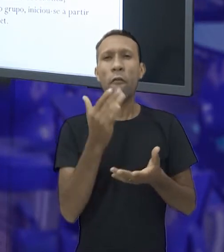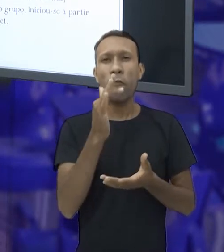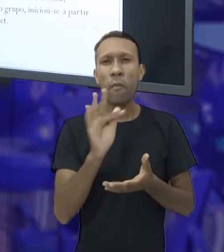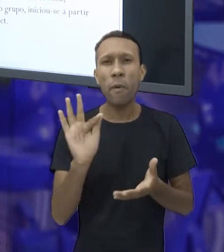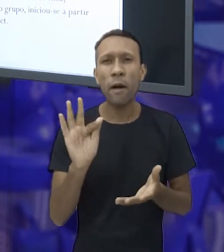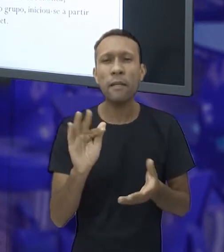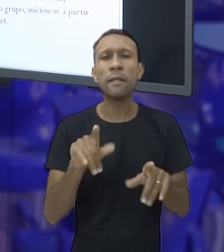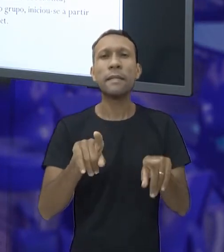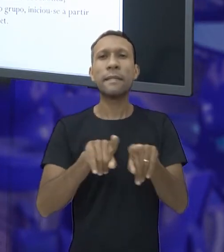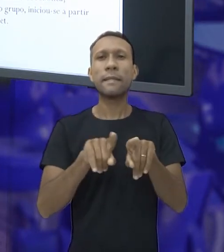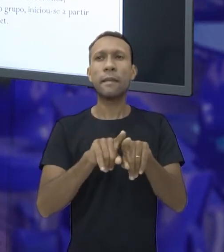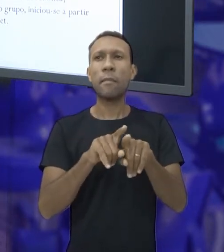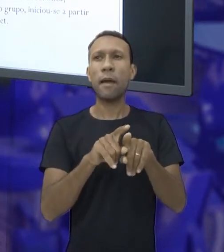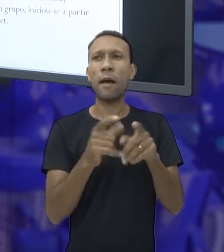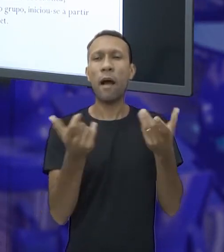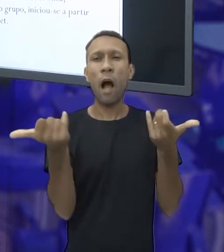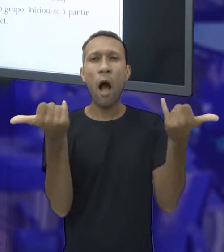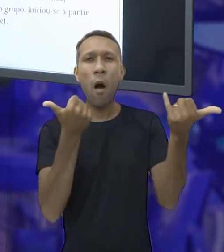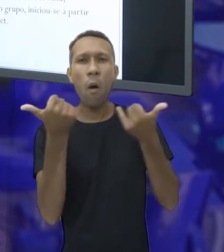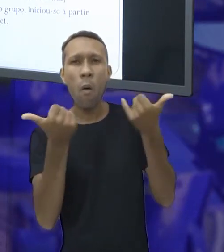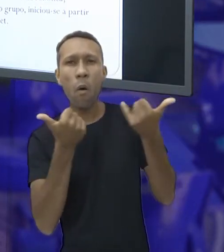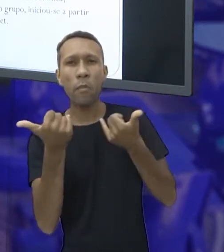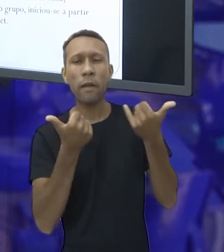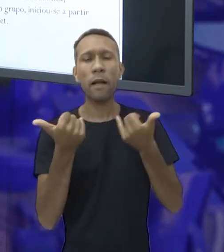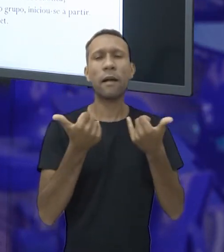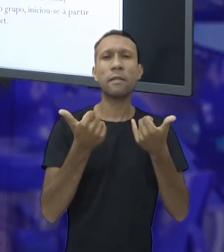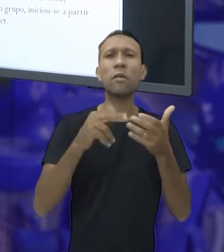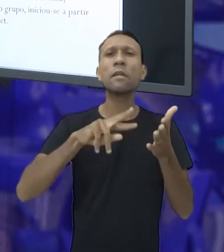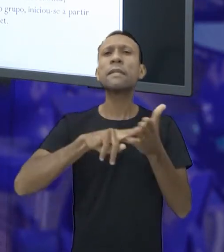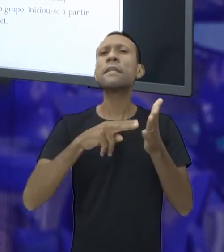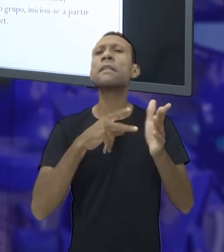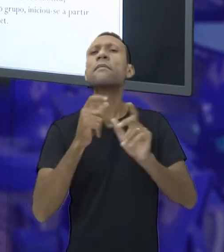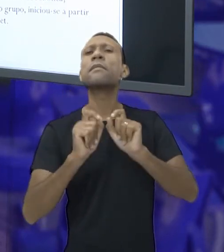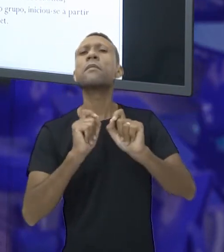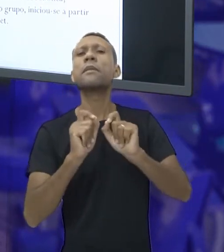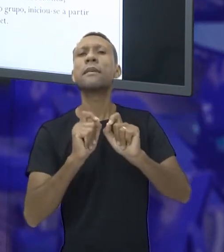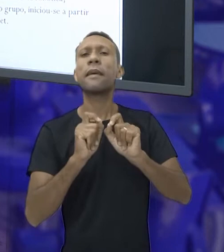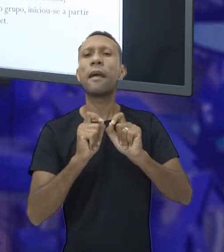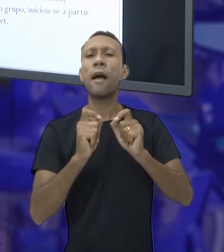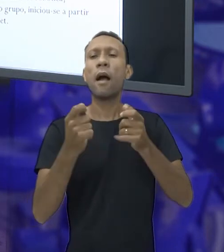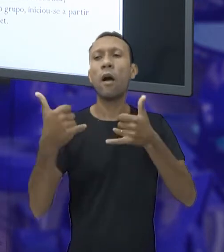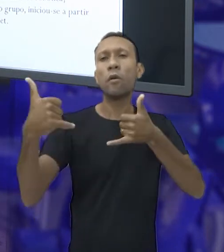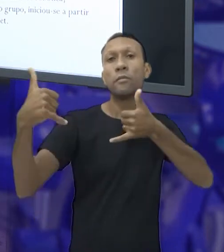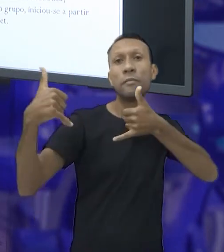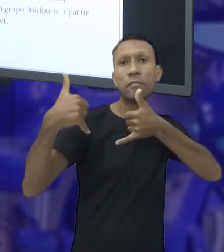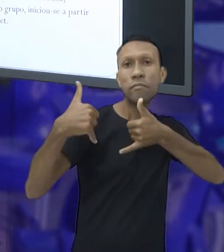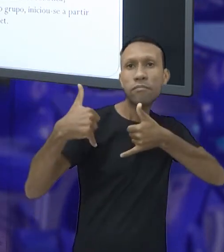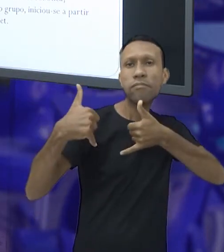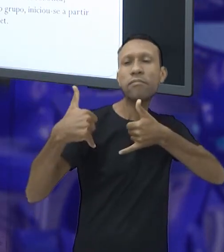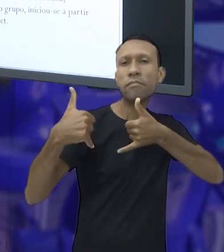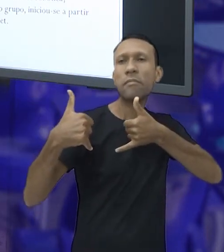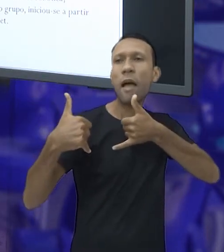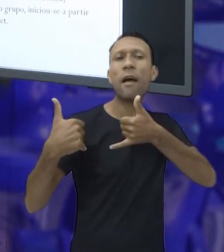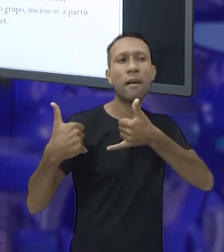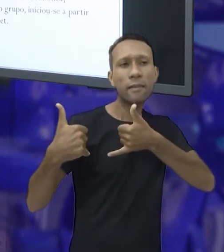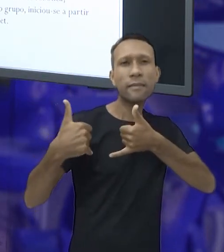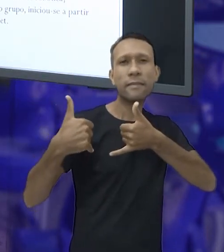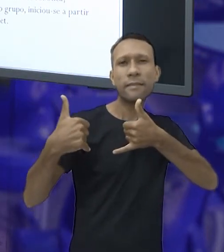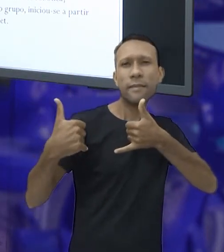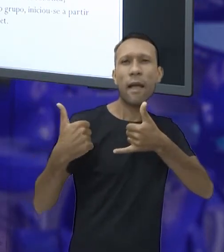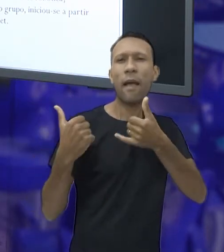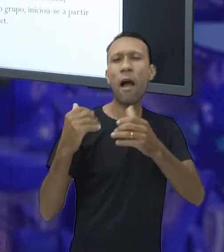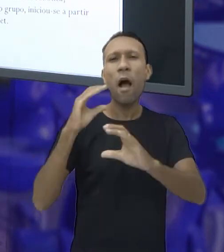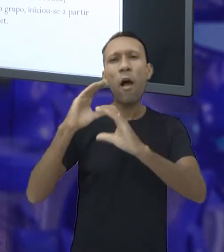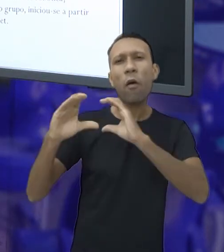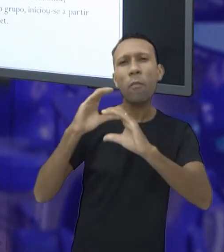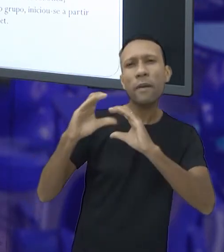a telecomunicação. Principalmente a telecomunicação significa comunicação à distância. E o que foi que nos possibilitou nós termos essa